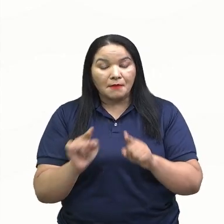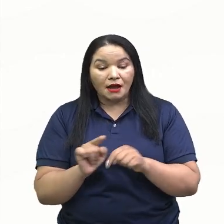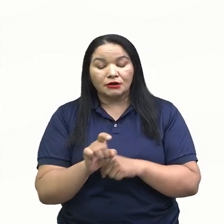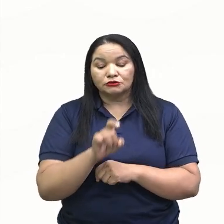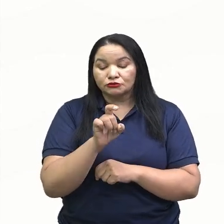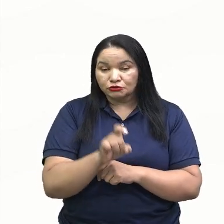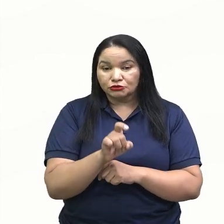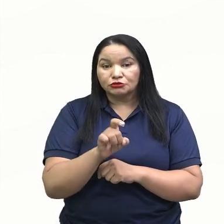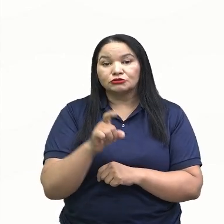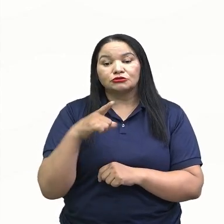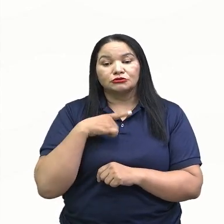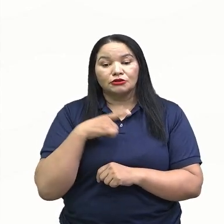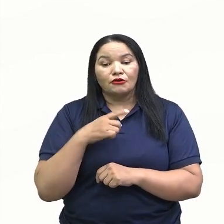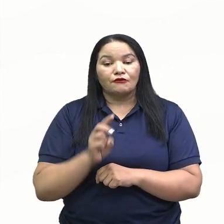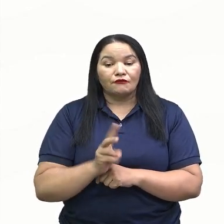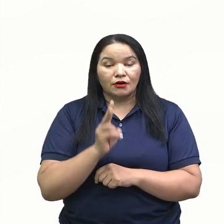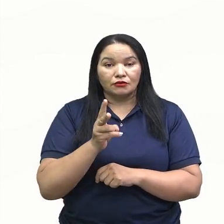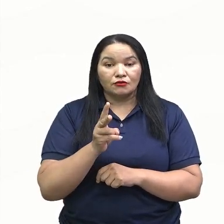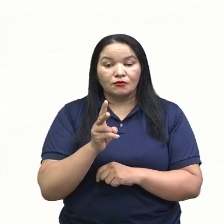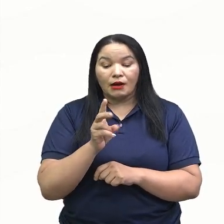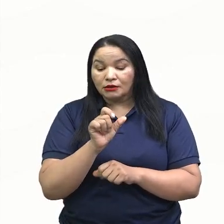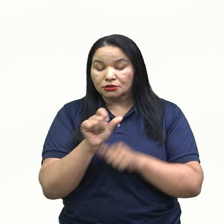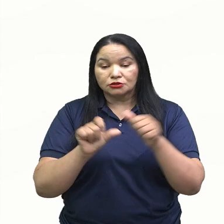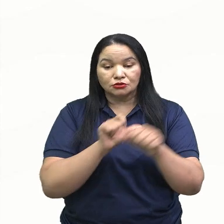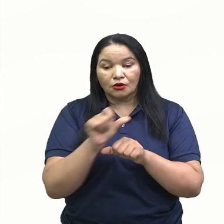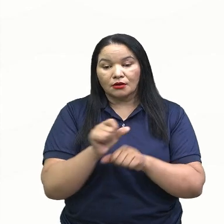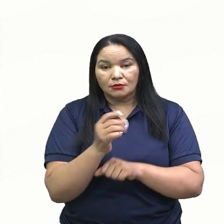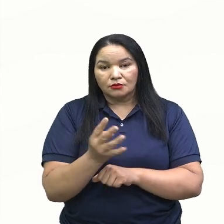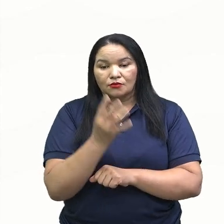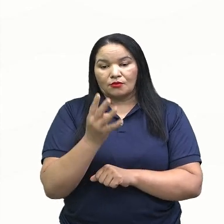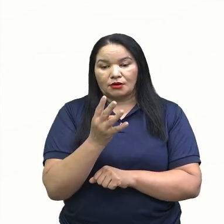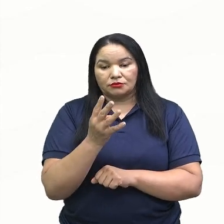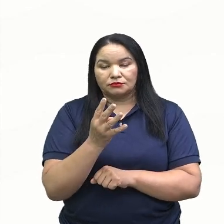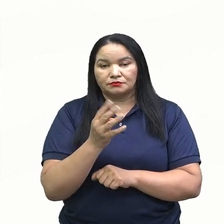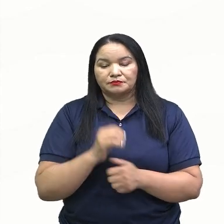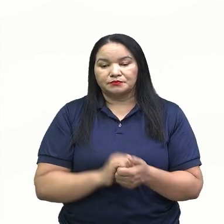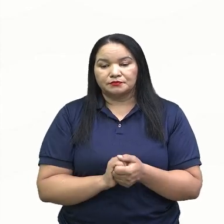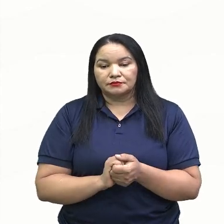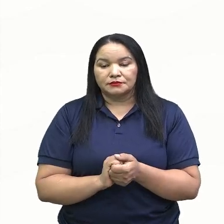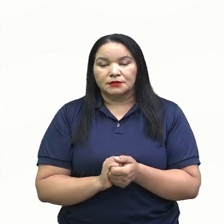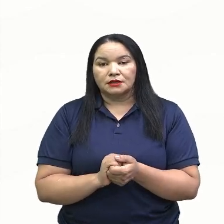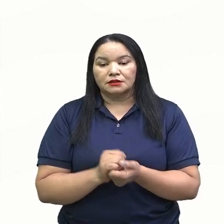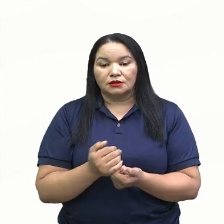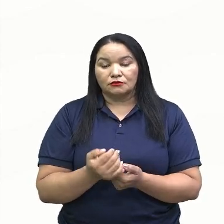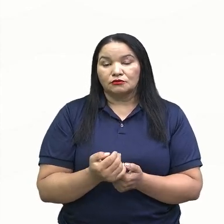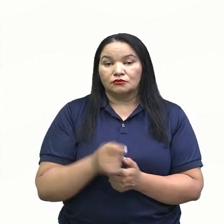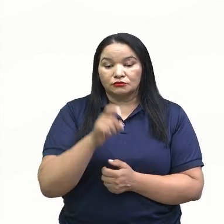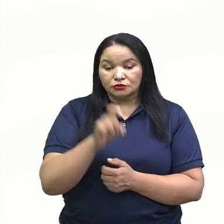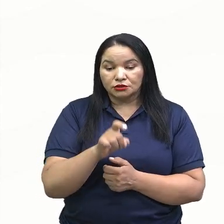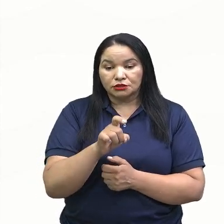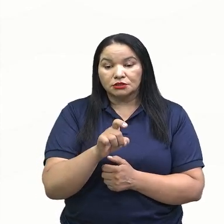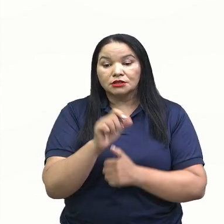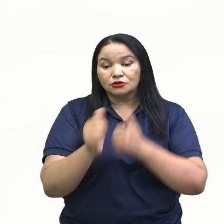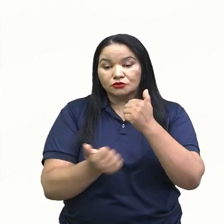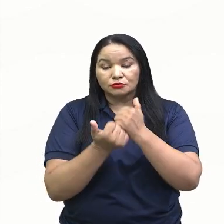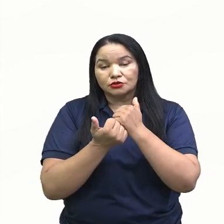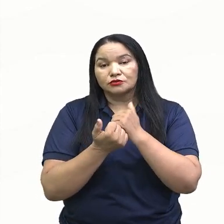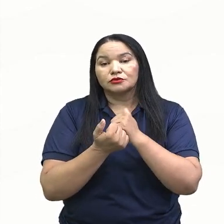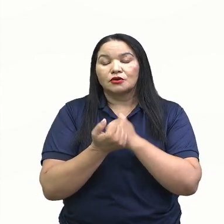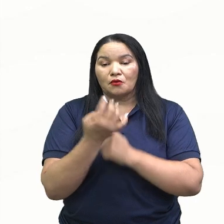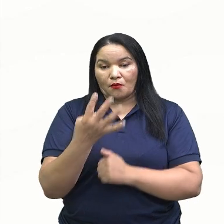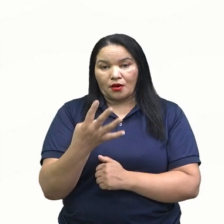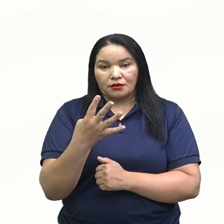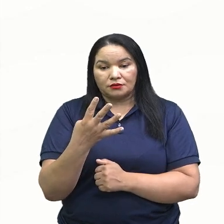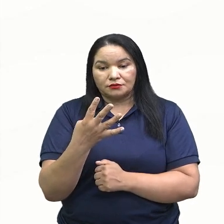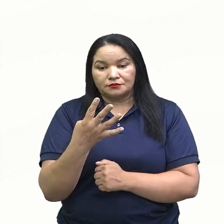valor, ele vai ser trocado pelo 4. Então, onde aparece o x, você vem e vai colocar